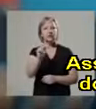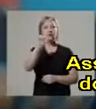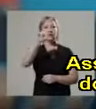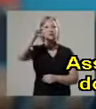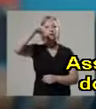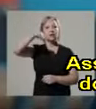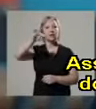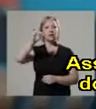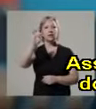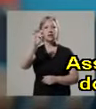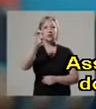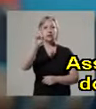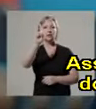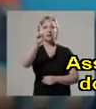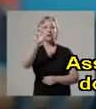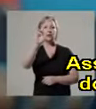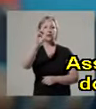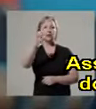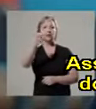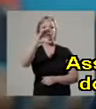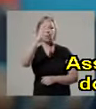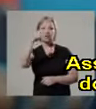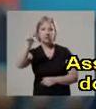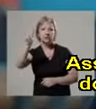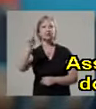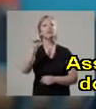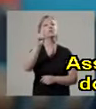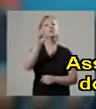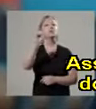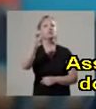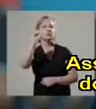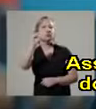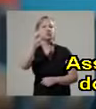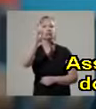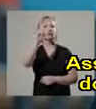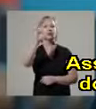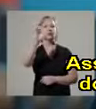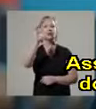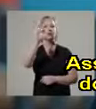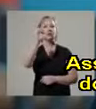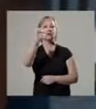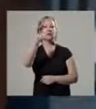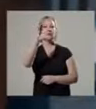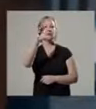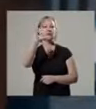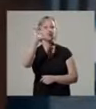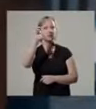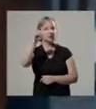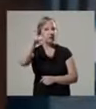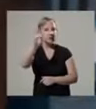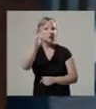associação, Associação de Integração dos Deficientes, AID,